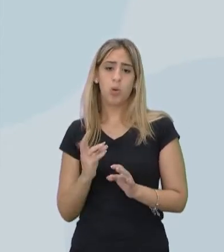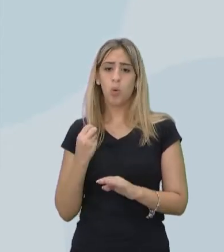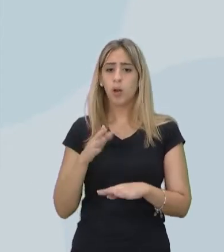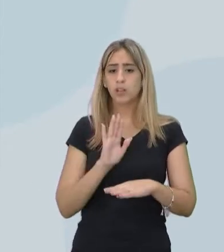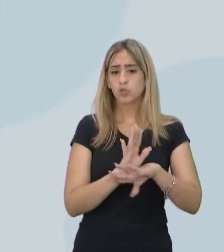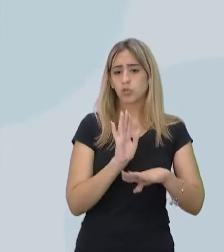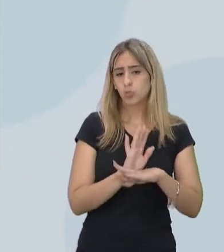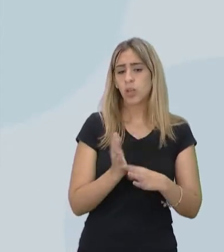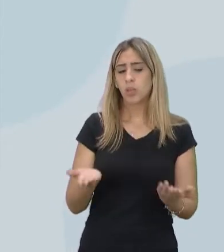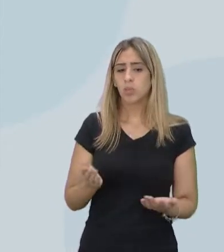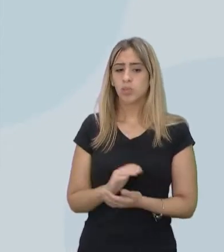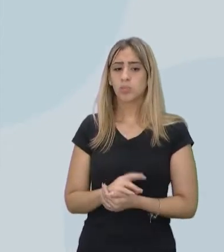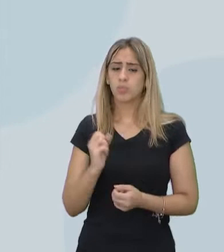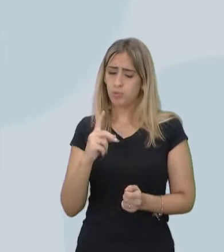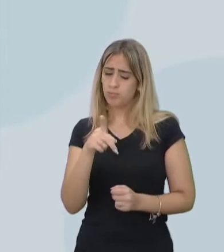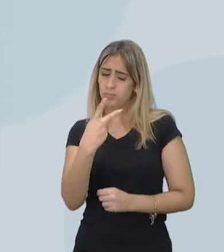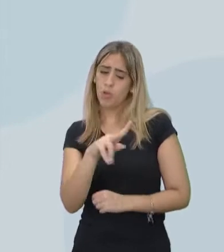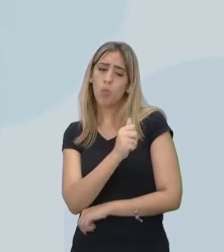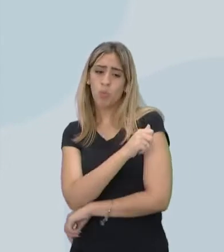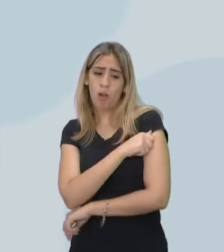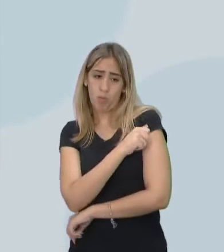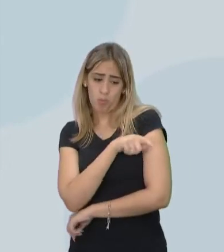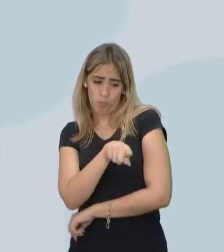aí, viu, jovem, que está assistindo a nossa aula.